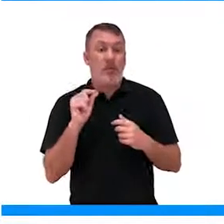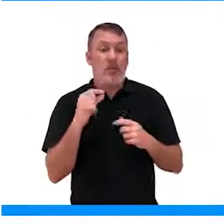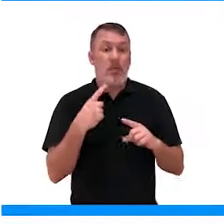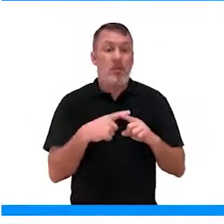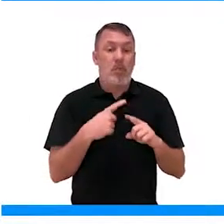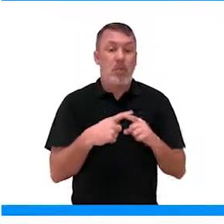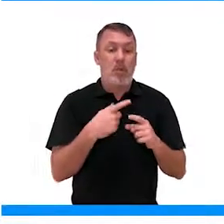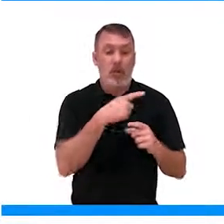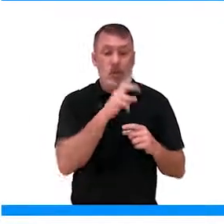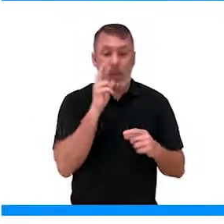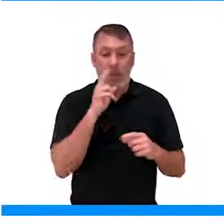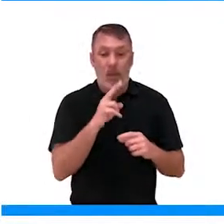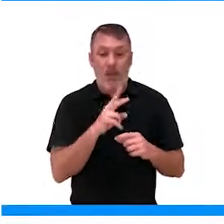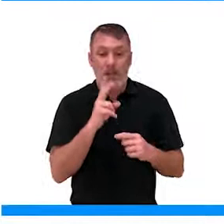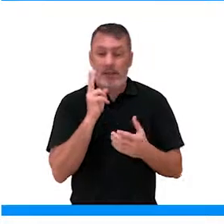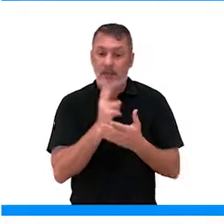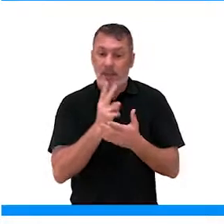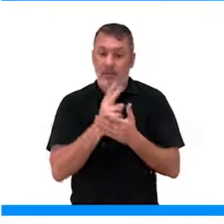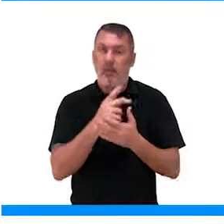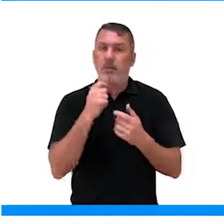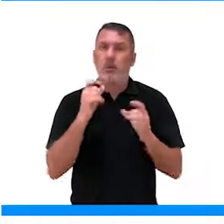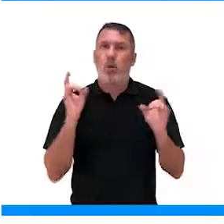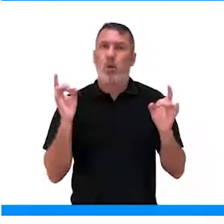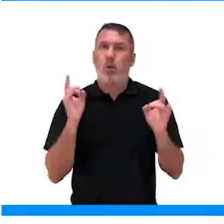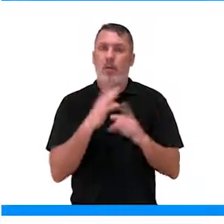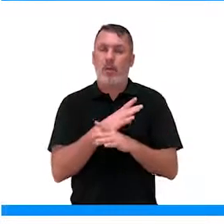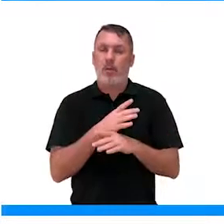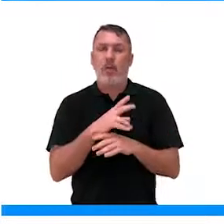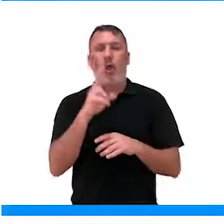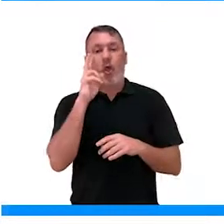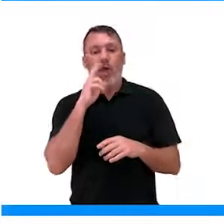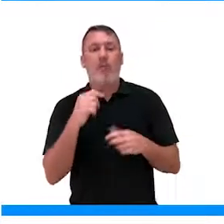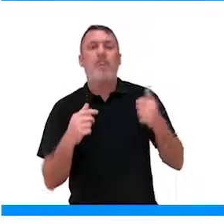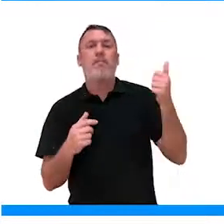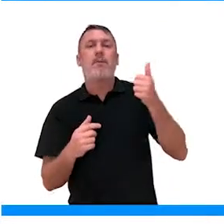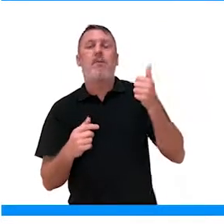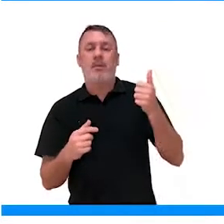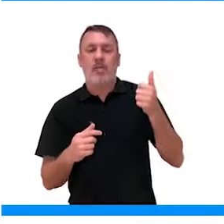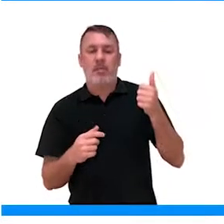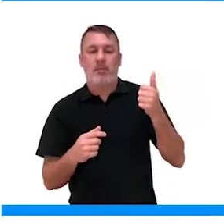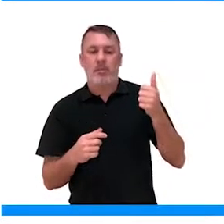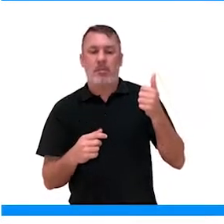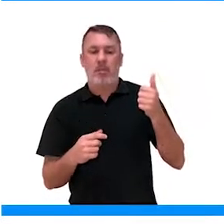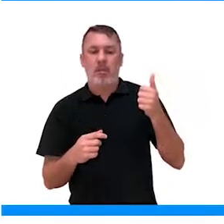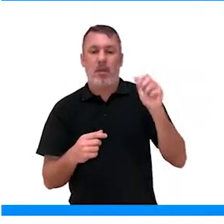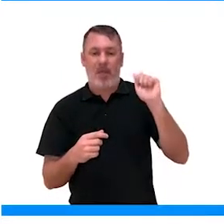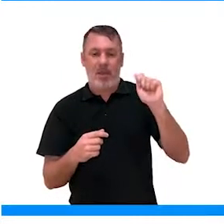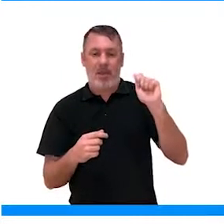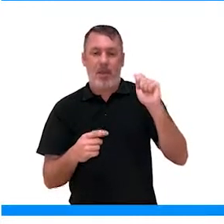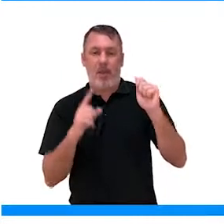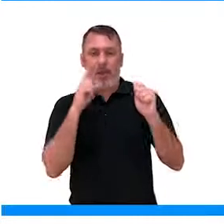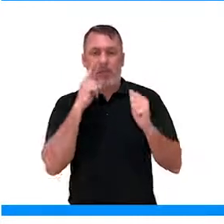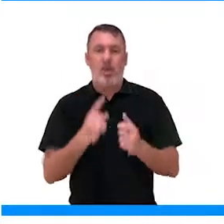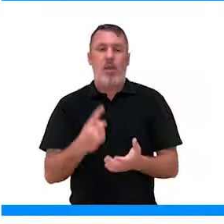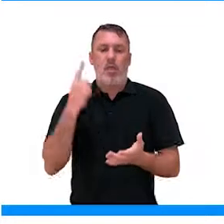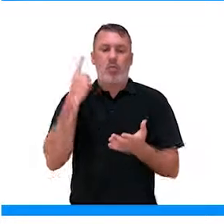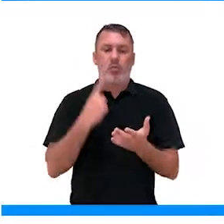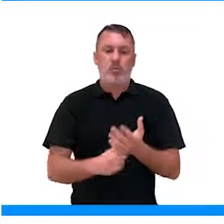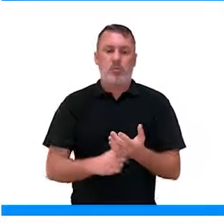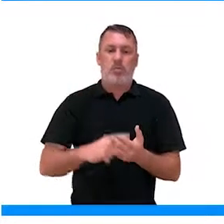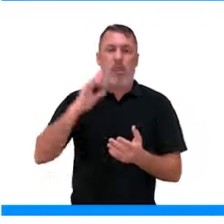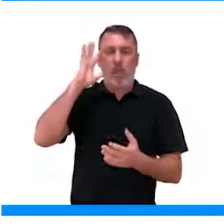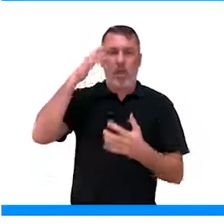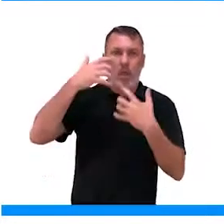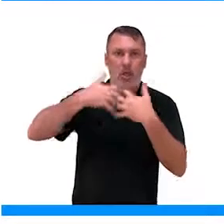Repare que a questão correta ela tem que estar completa. Se você pegar a primeira, olha a primeira, assumir uma atitude reflexiva diante dos